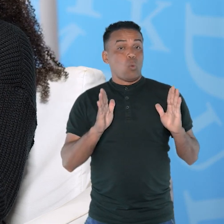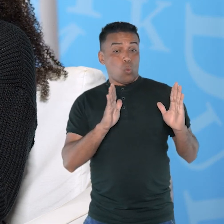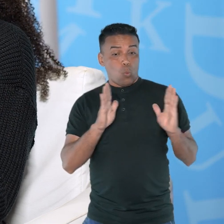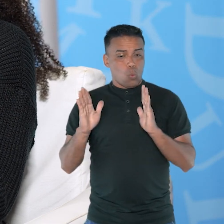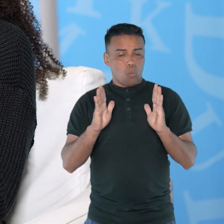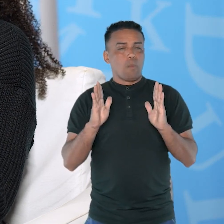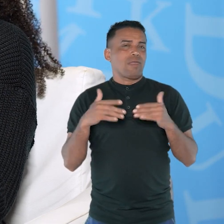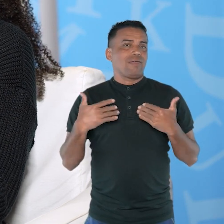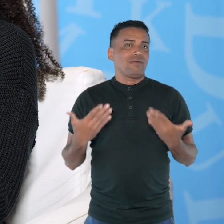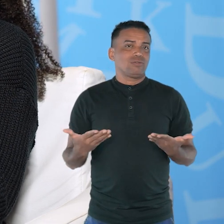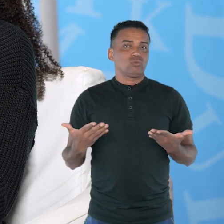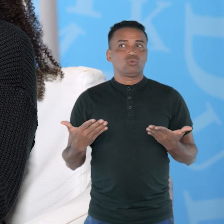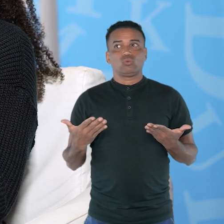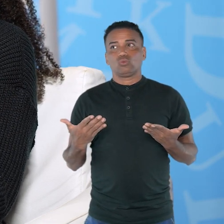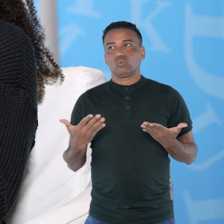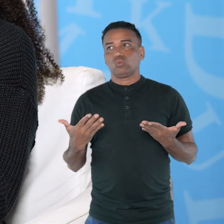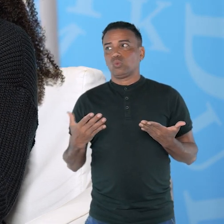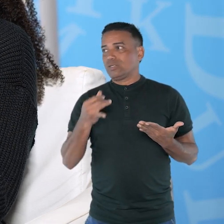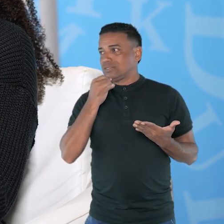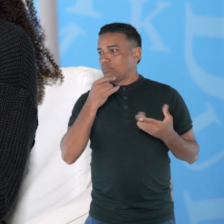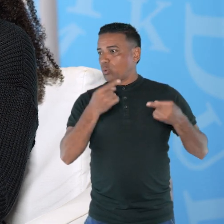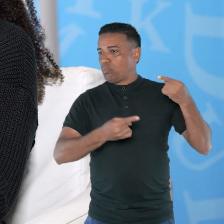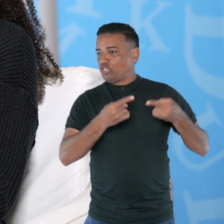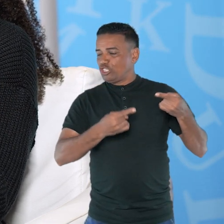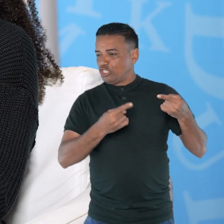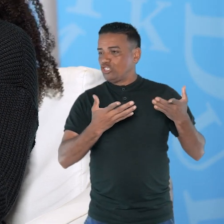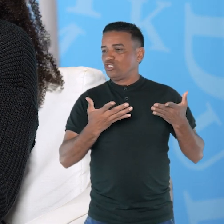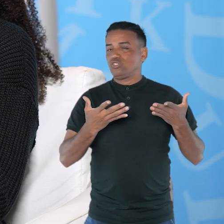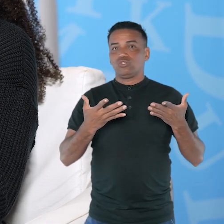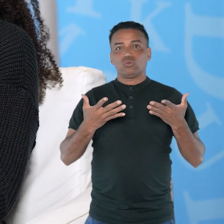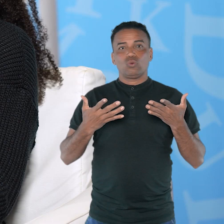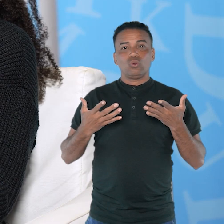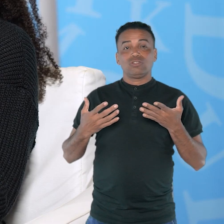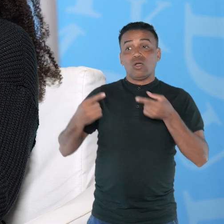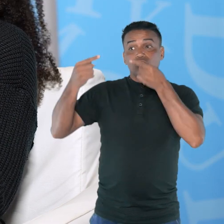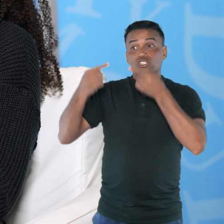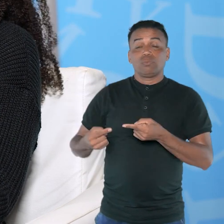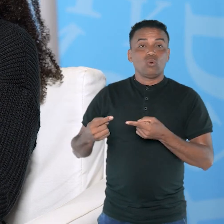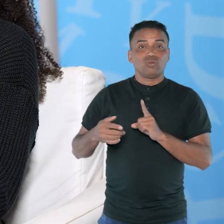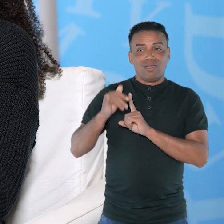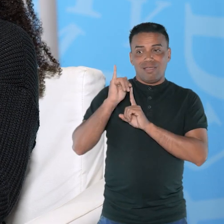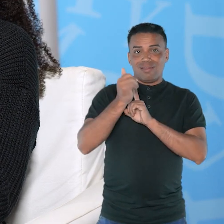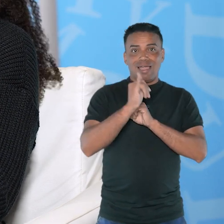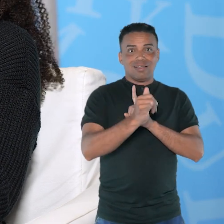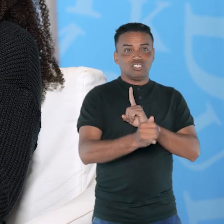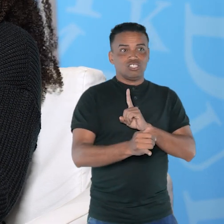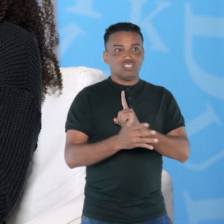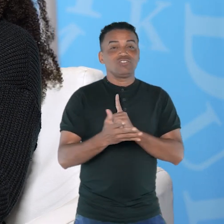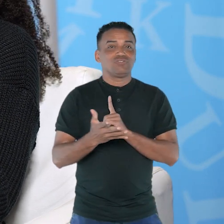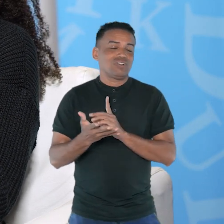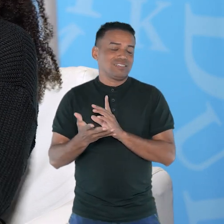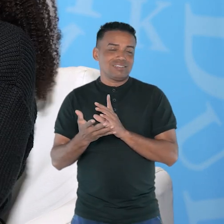momento político, um momento contemporâneo de disputas de narrativas, né? Está todo mundo cansado de ouvir falar nisso,